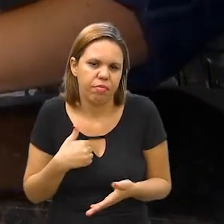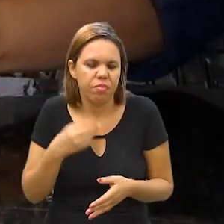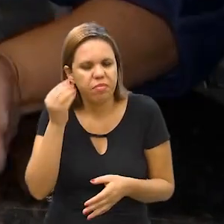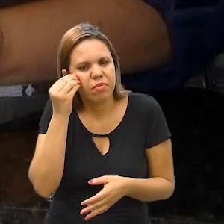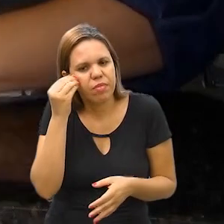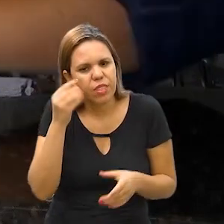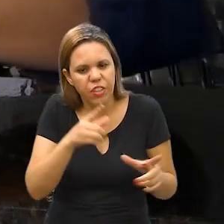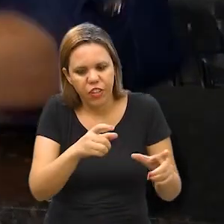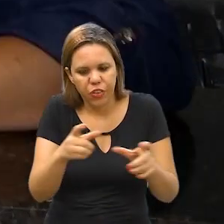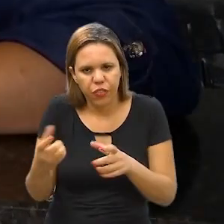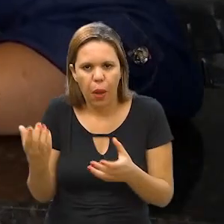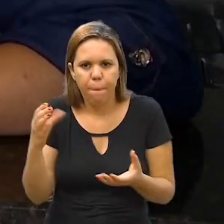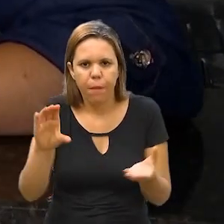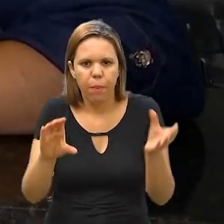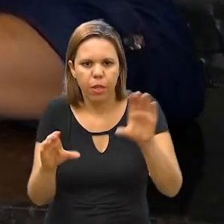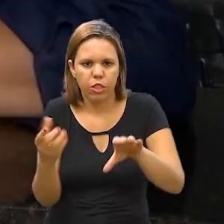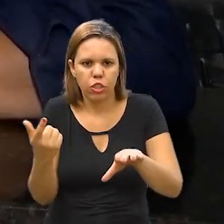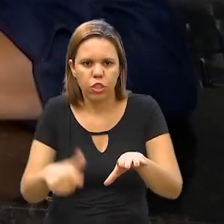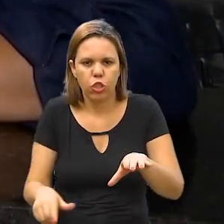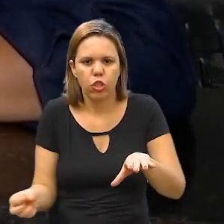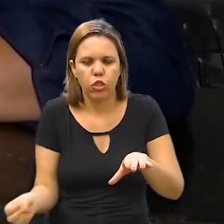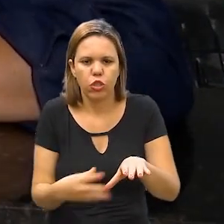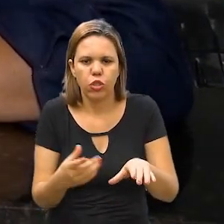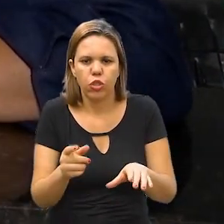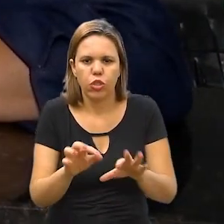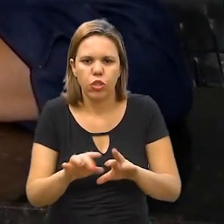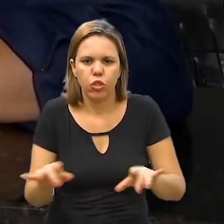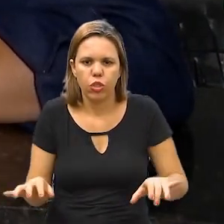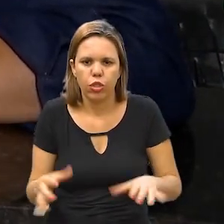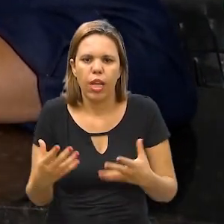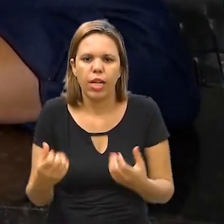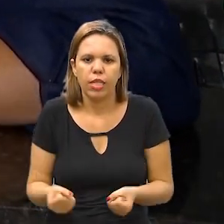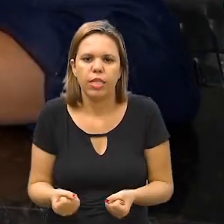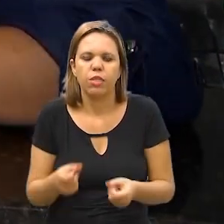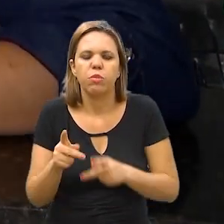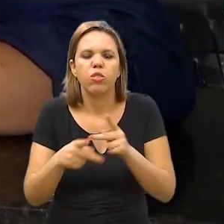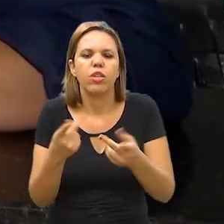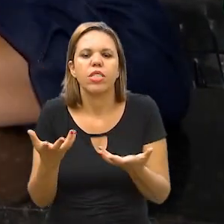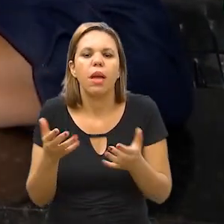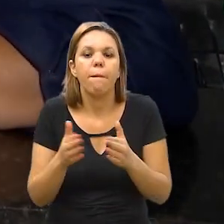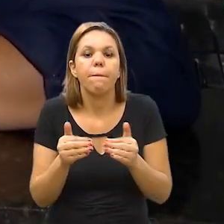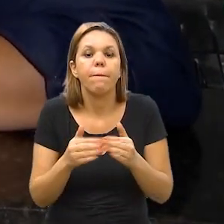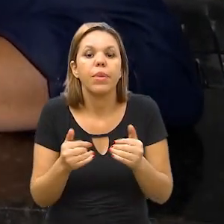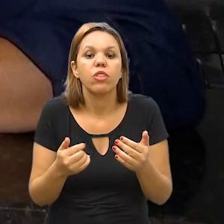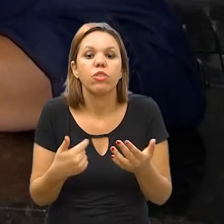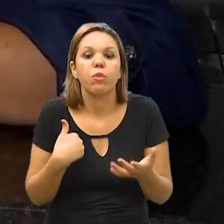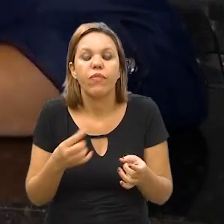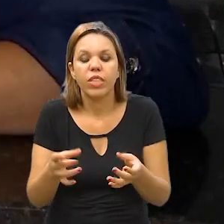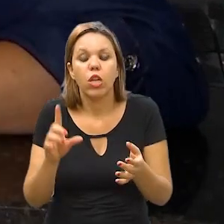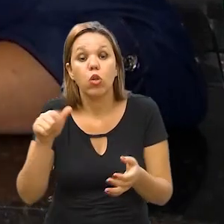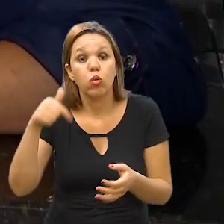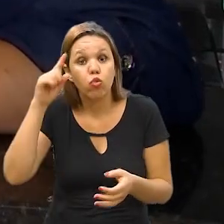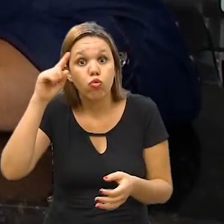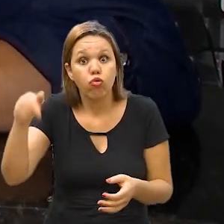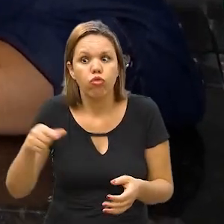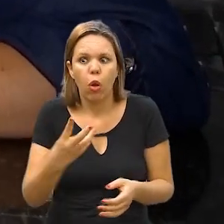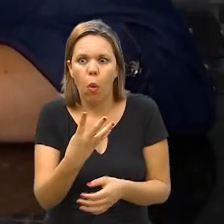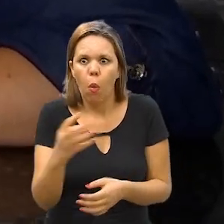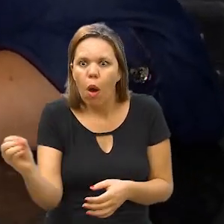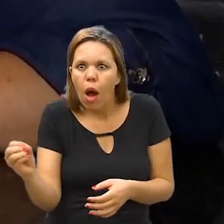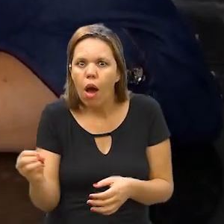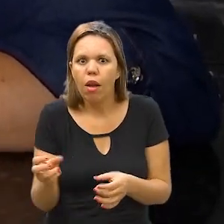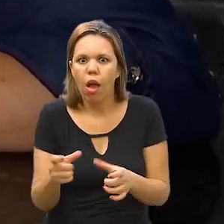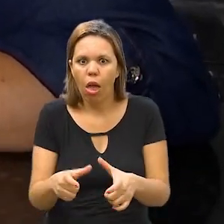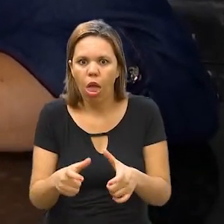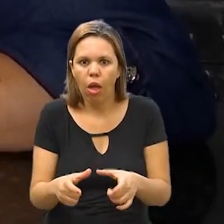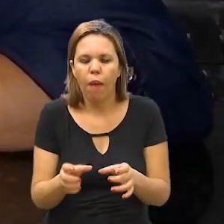a foto, postei novamente e escrevi, aceito encomendas. Aí no outro dia já tinha 40 encomendas de marmita.